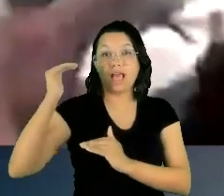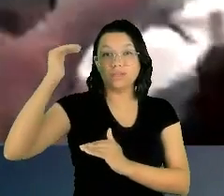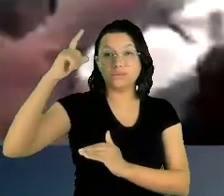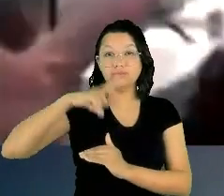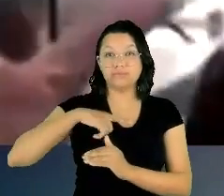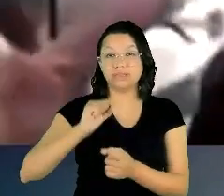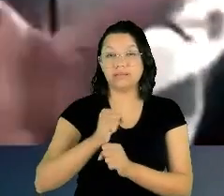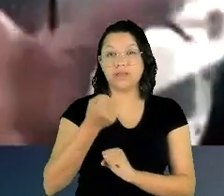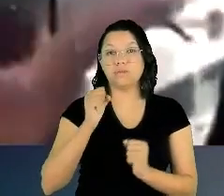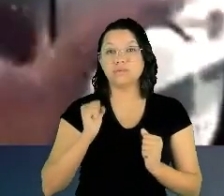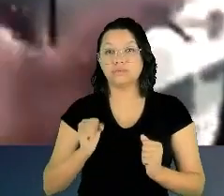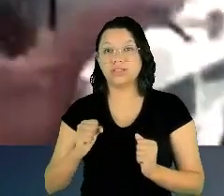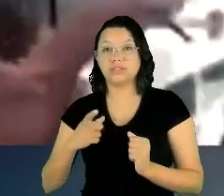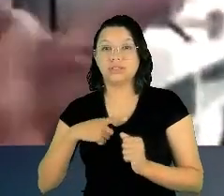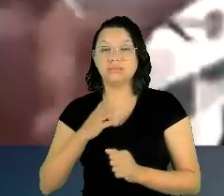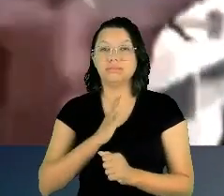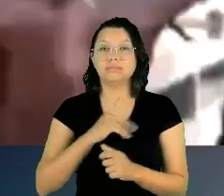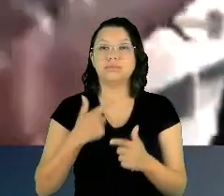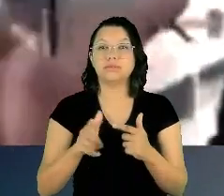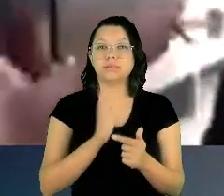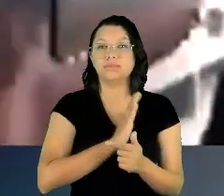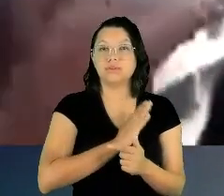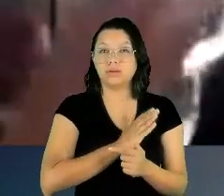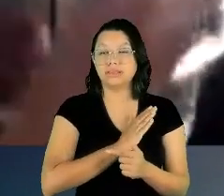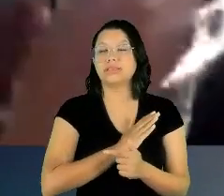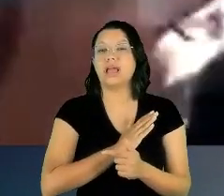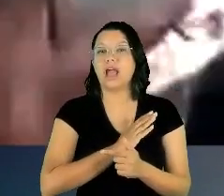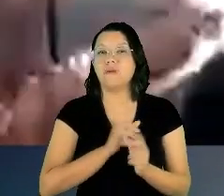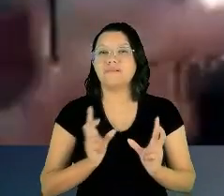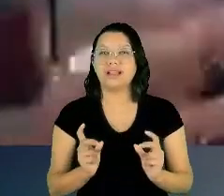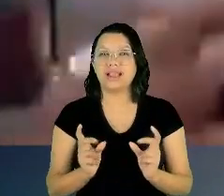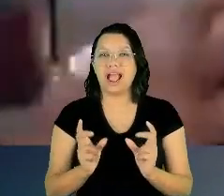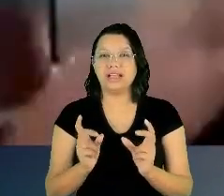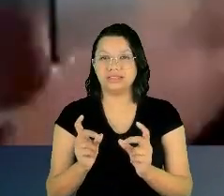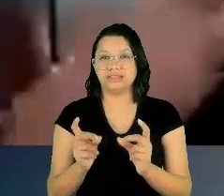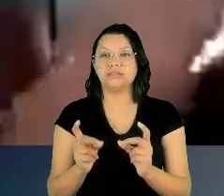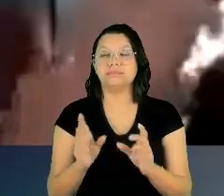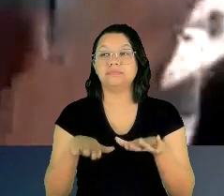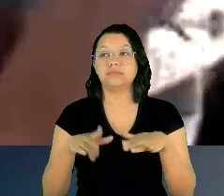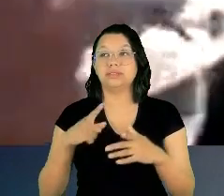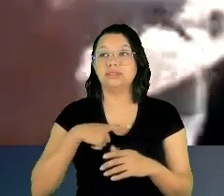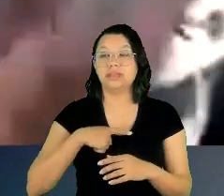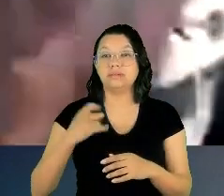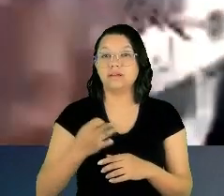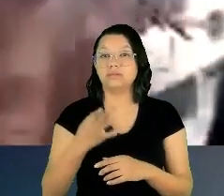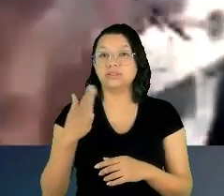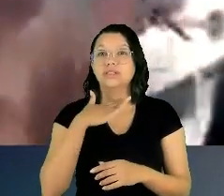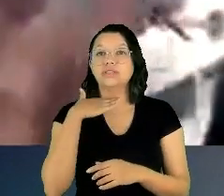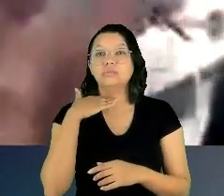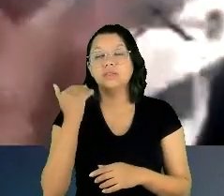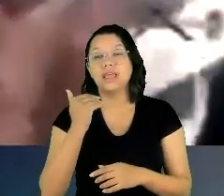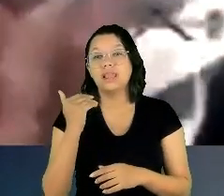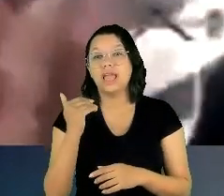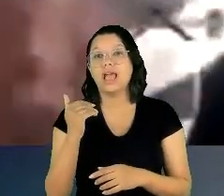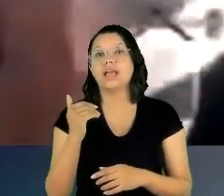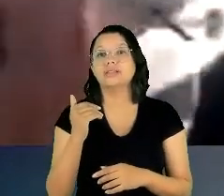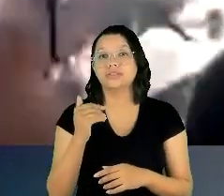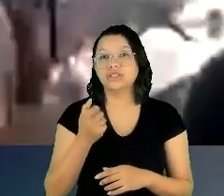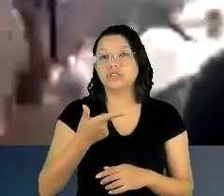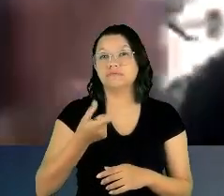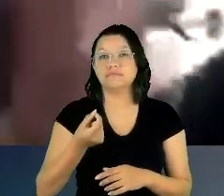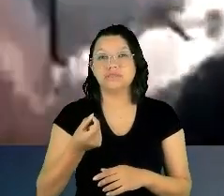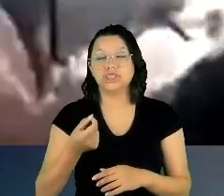quando adultas têm maior chance de desenvolver problemas cardiovasculares, câncer, e eles têm aí uma taxa de